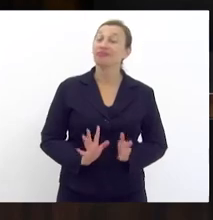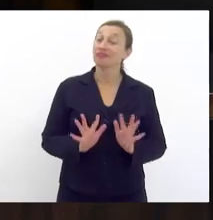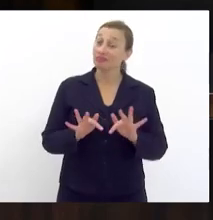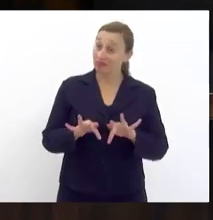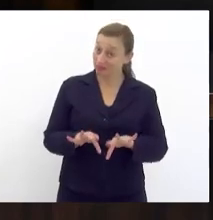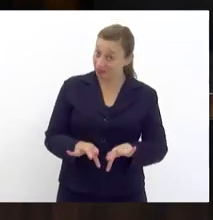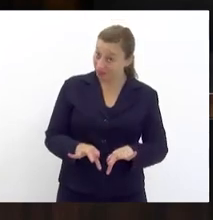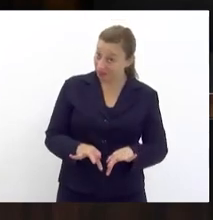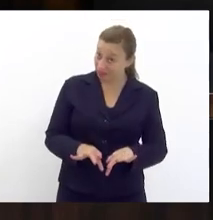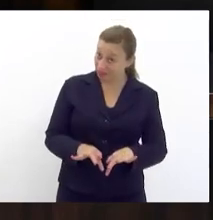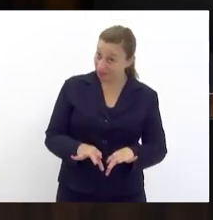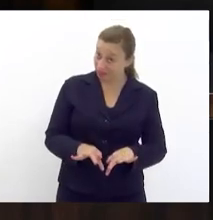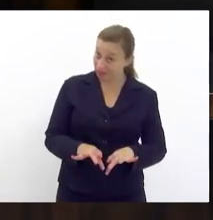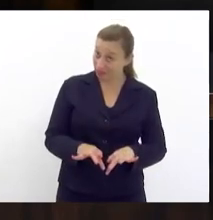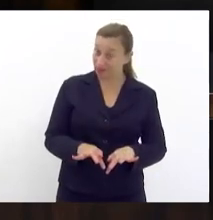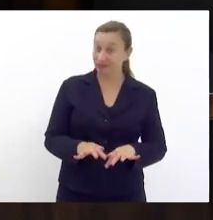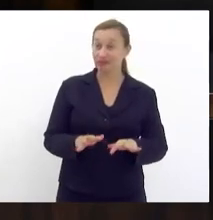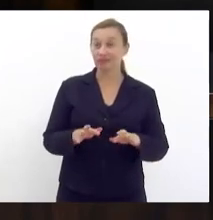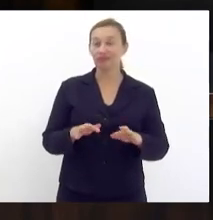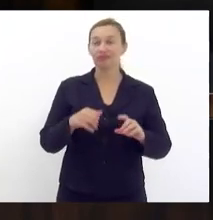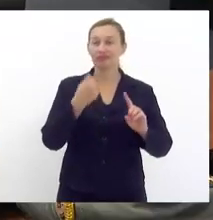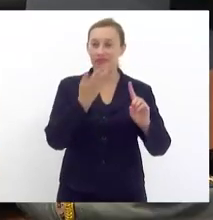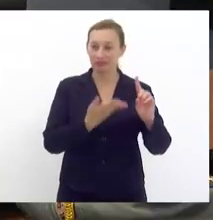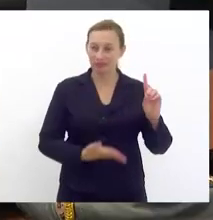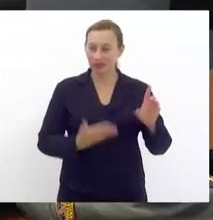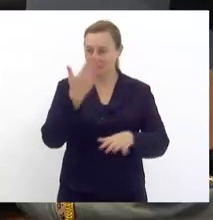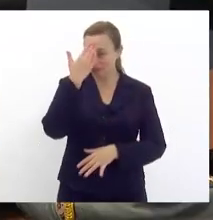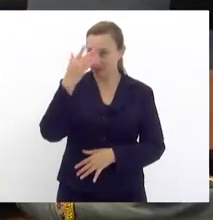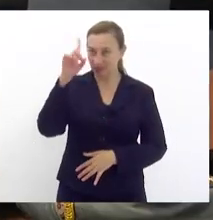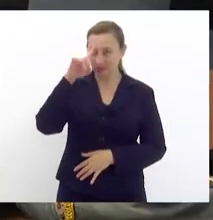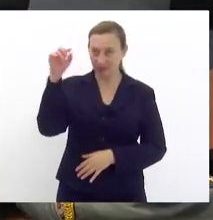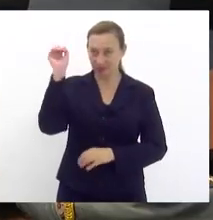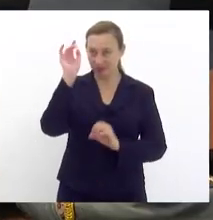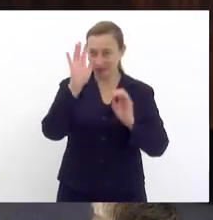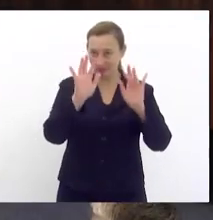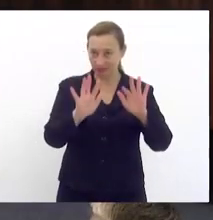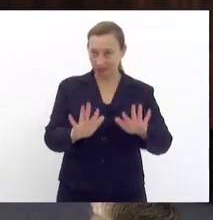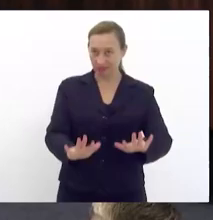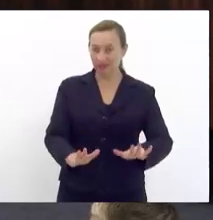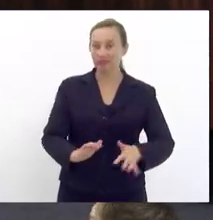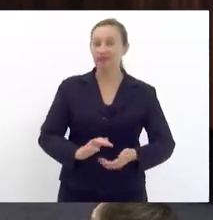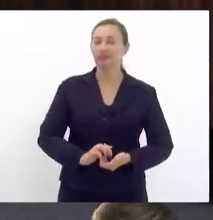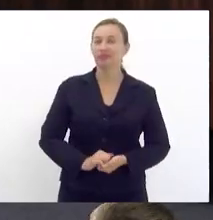encerramento da sessão. Muito obrigado, fica com Deus. Thank you.